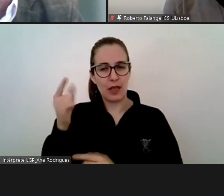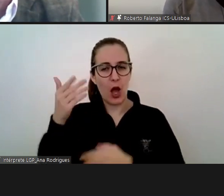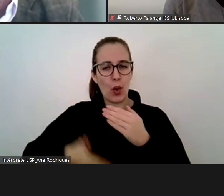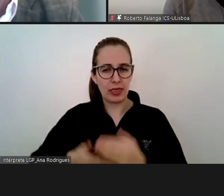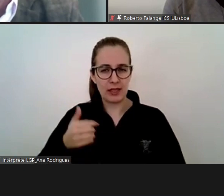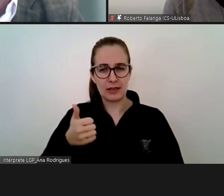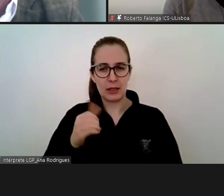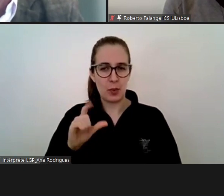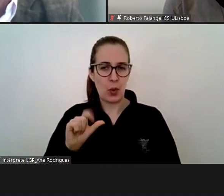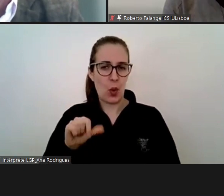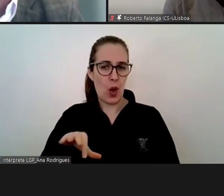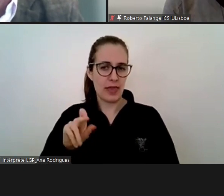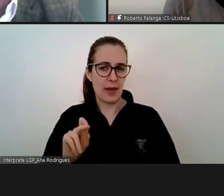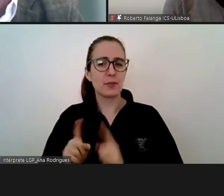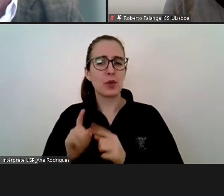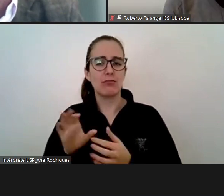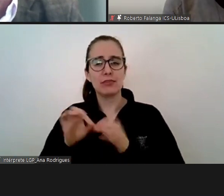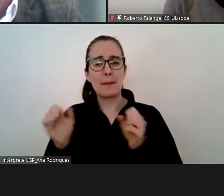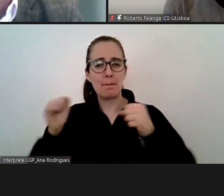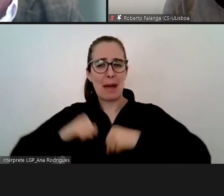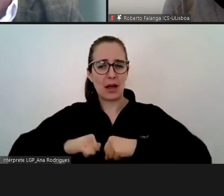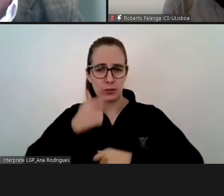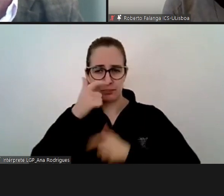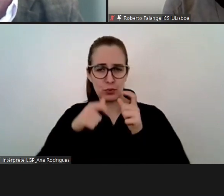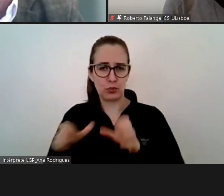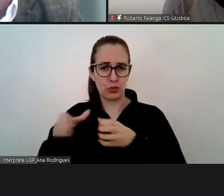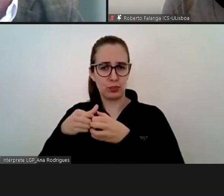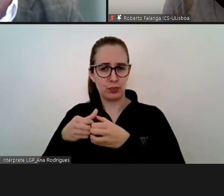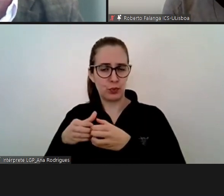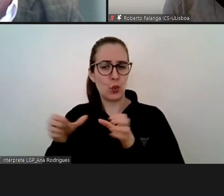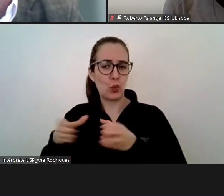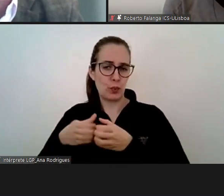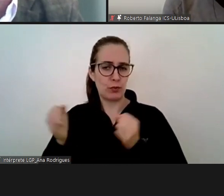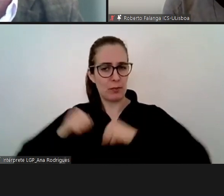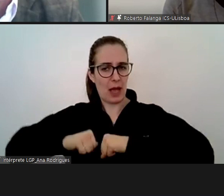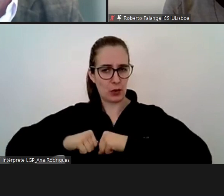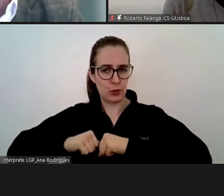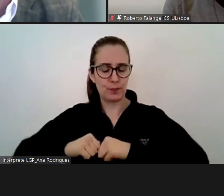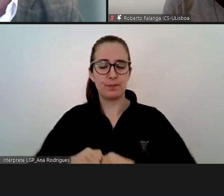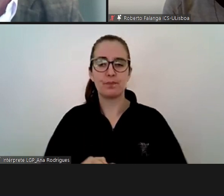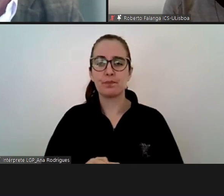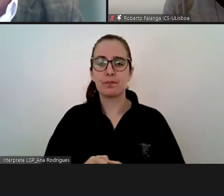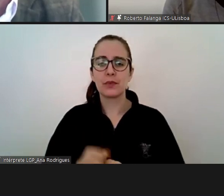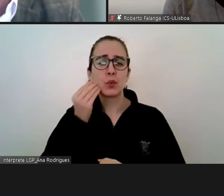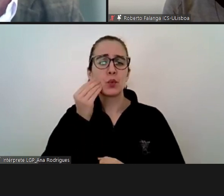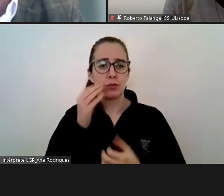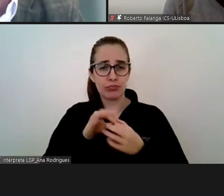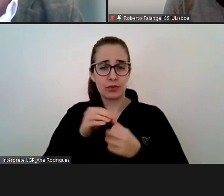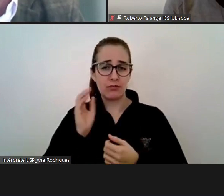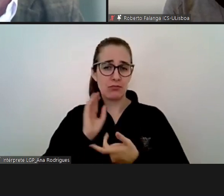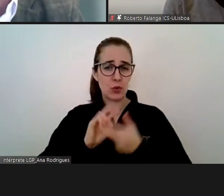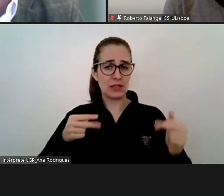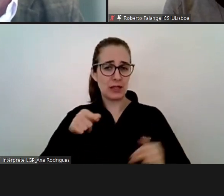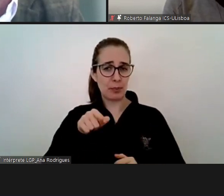são os pactos de colaboração. Os pactos de colaboração a nível do município. Isto é muito mais do